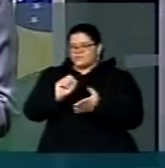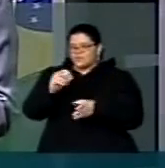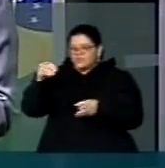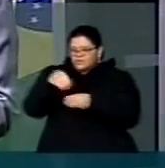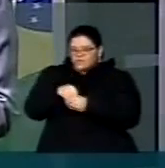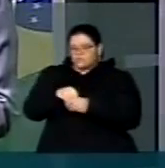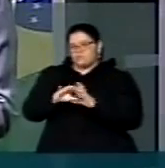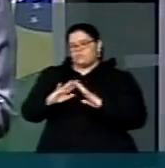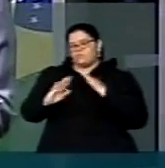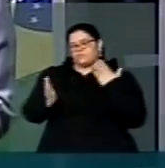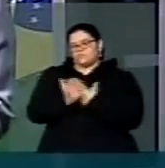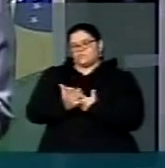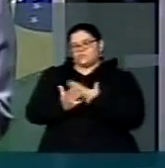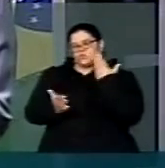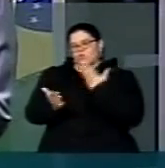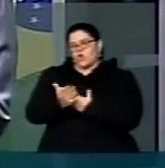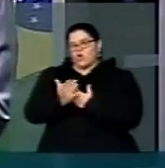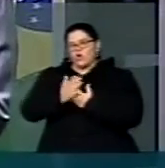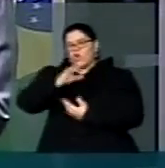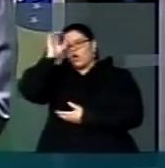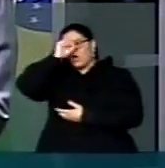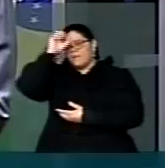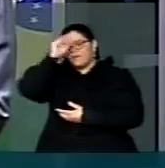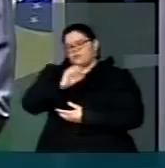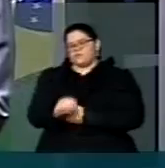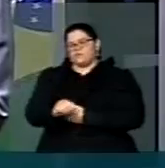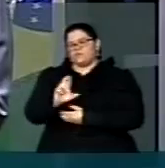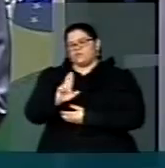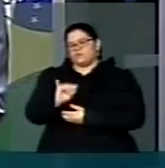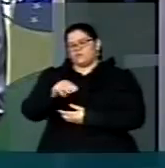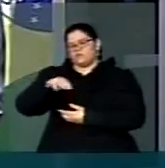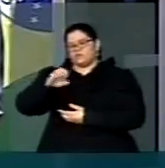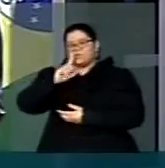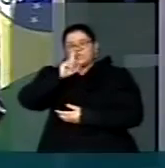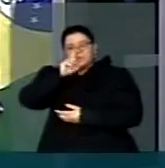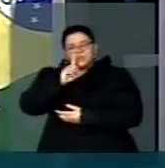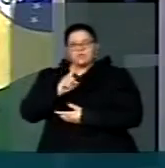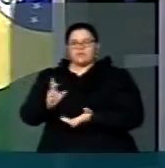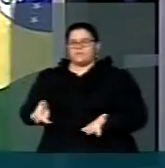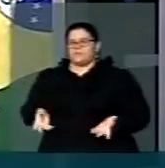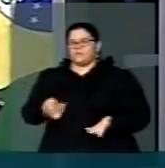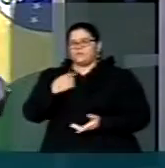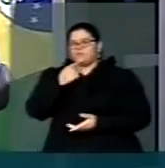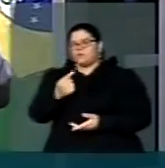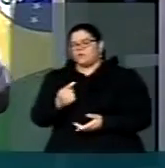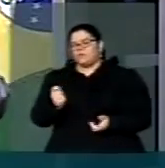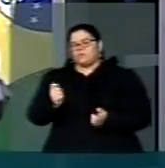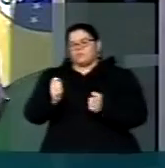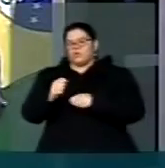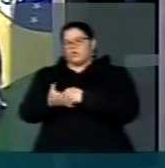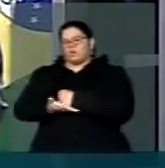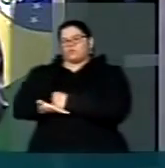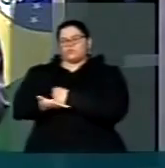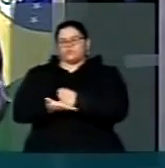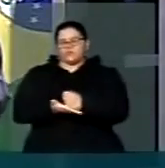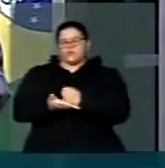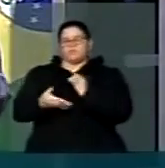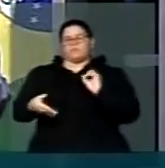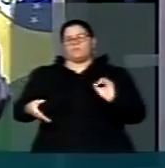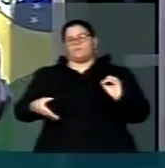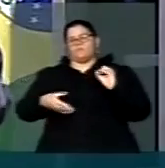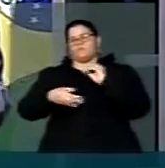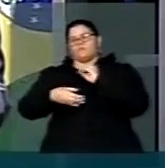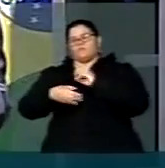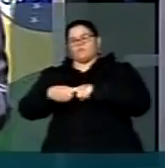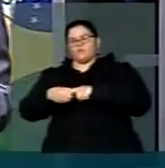Portanto, nenhum tipo de experiência na cadeia pode contribuir para o processo de reeducação e reintegração dos jovens